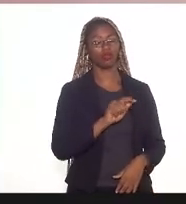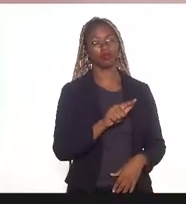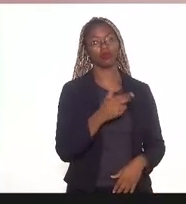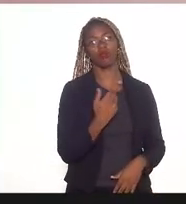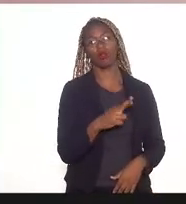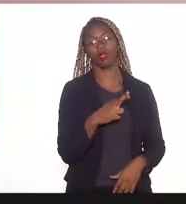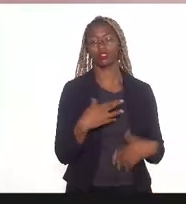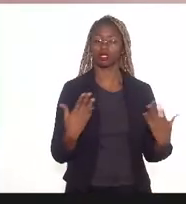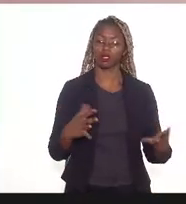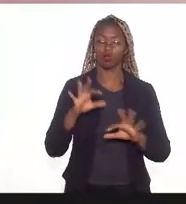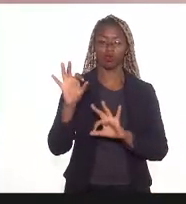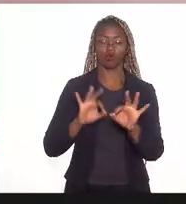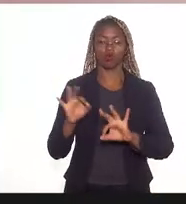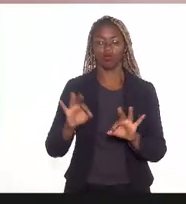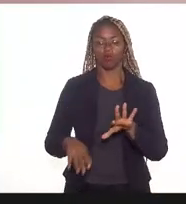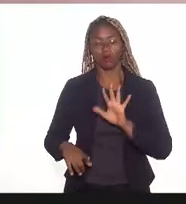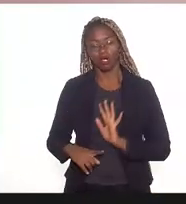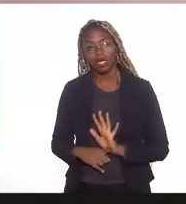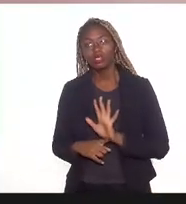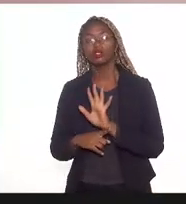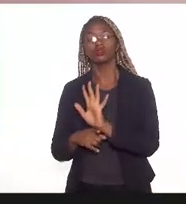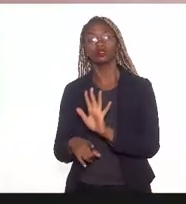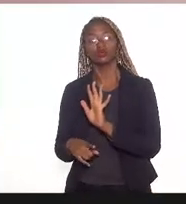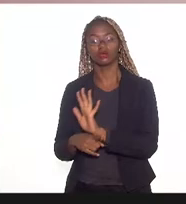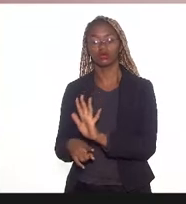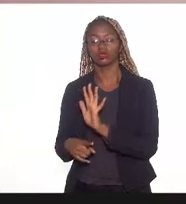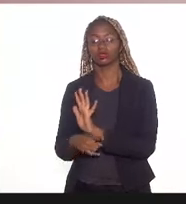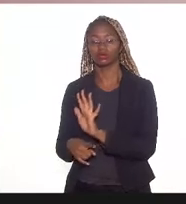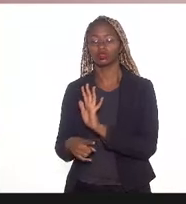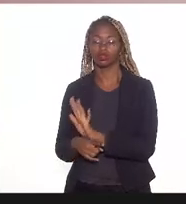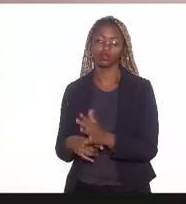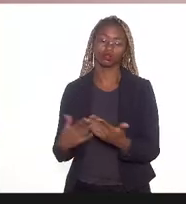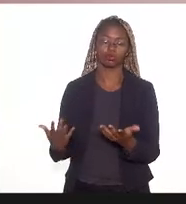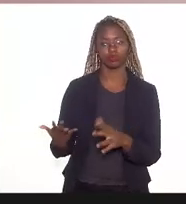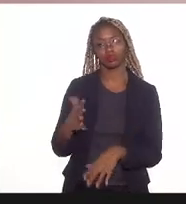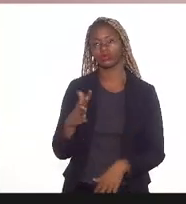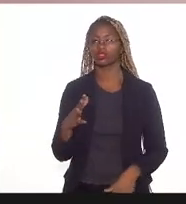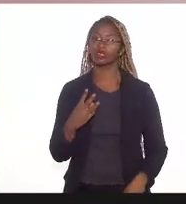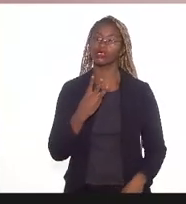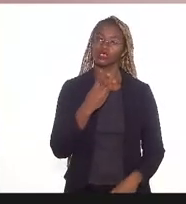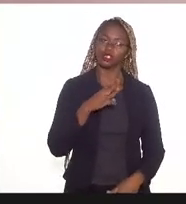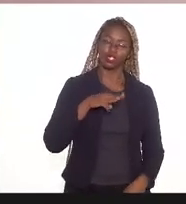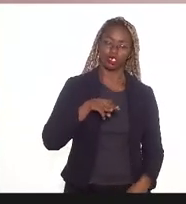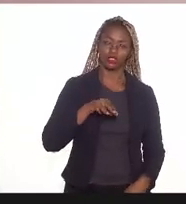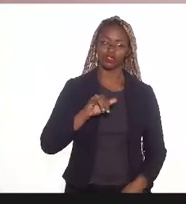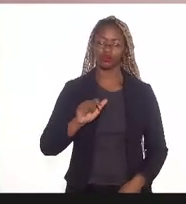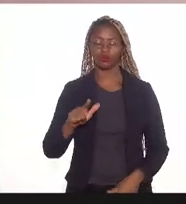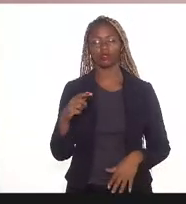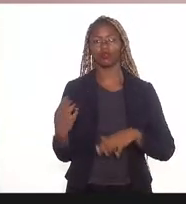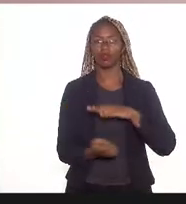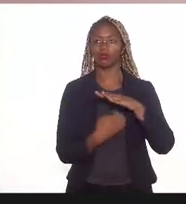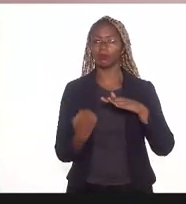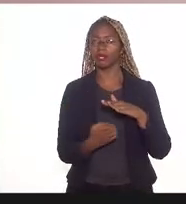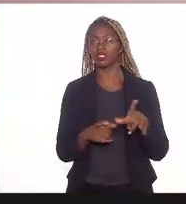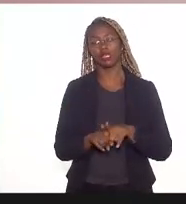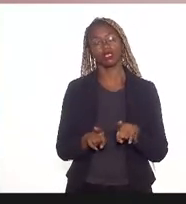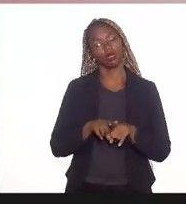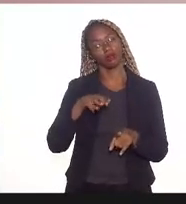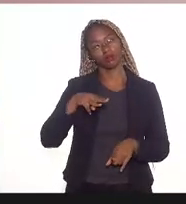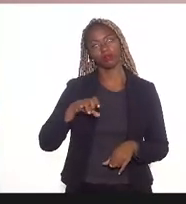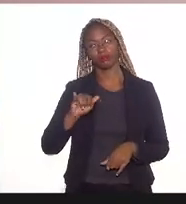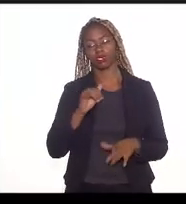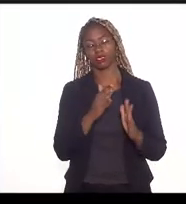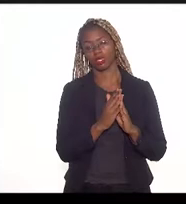está organizado para atender mais de 3 mil empresas e microempreendedores individuais nesse